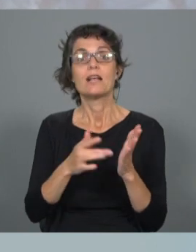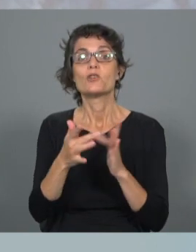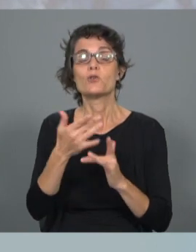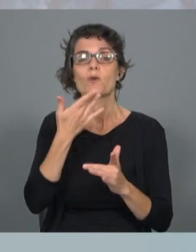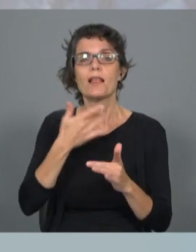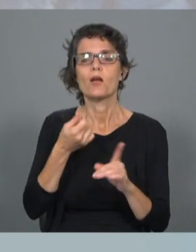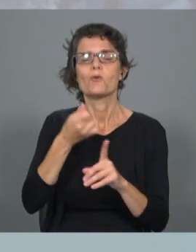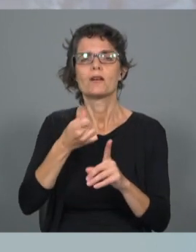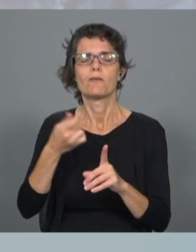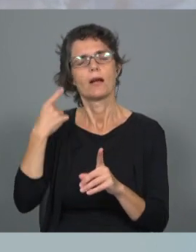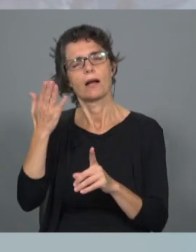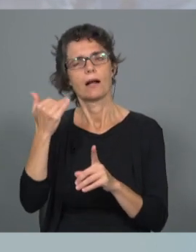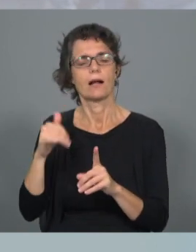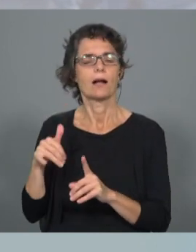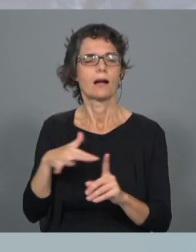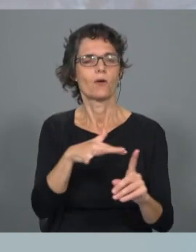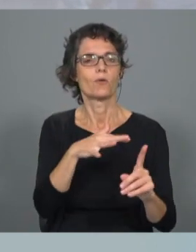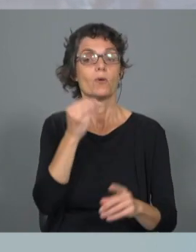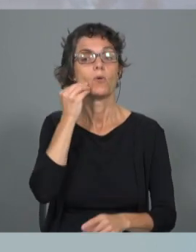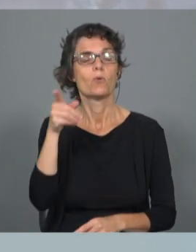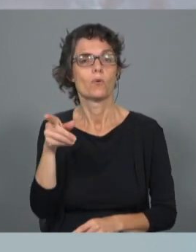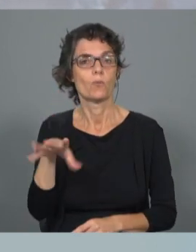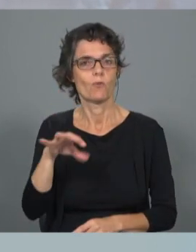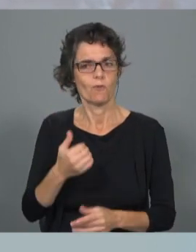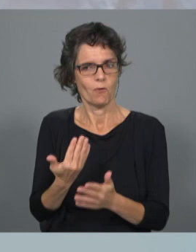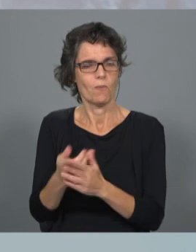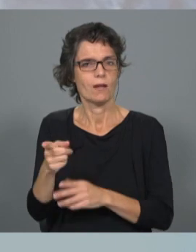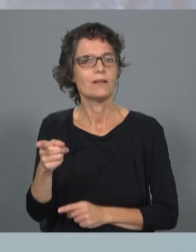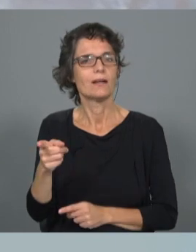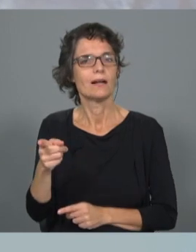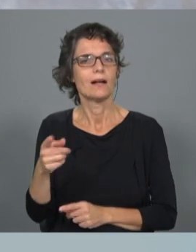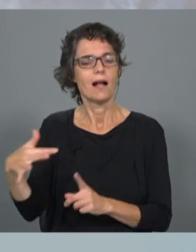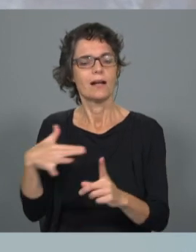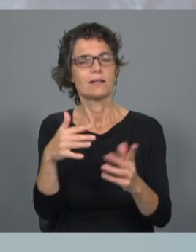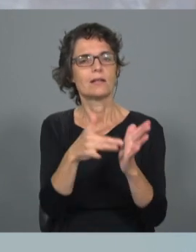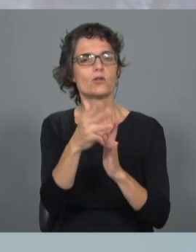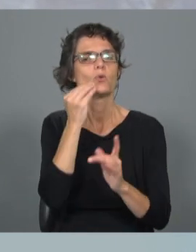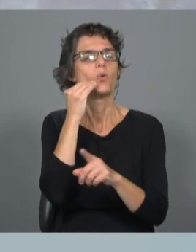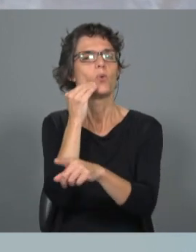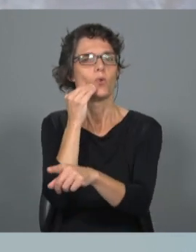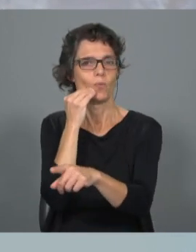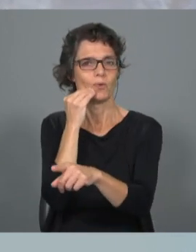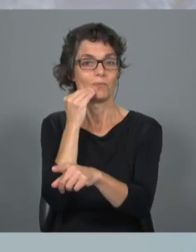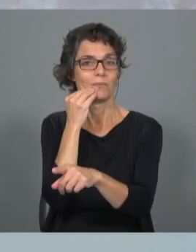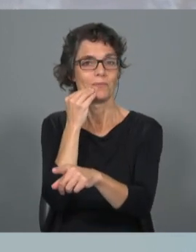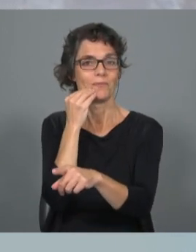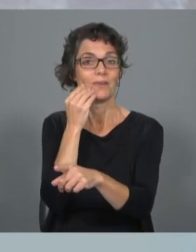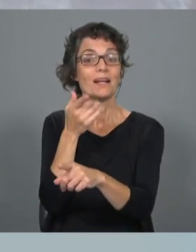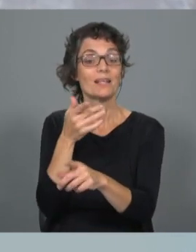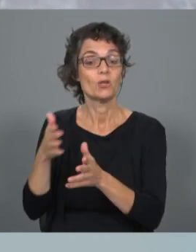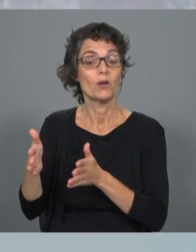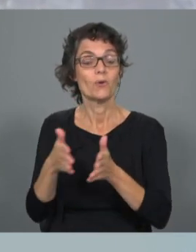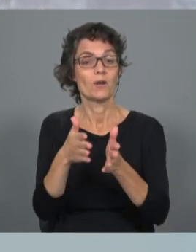e exorta-nos a refletir justamente o que é que significa seguir Jesus. E vamos vendo que ao longo desse caminho nós temos de